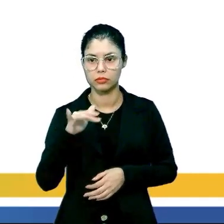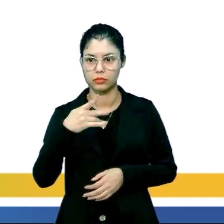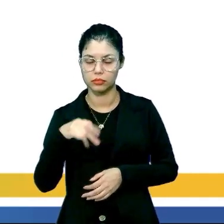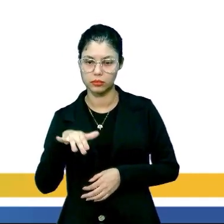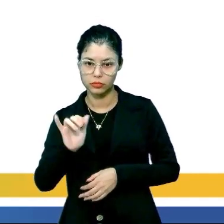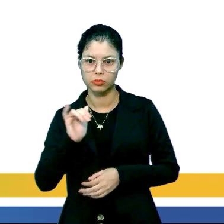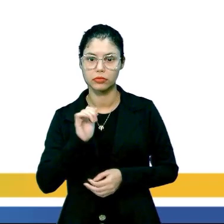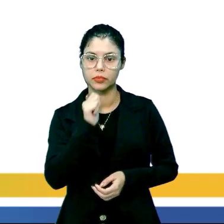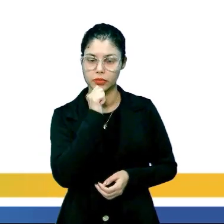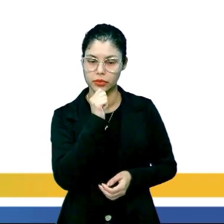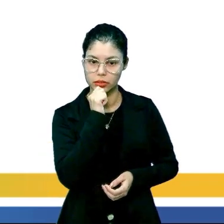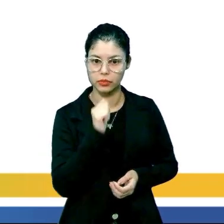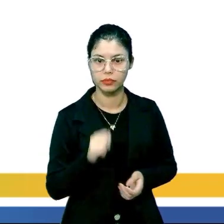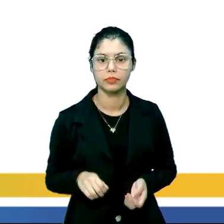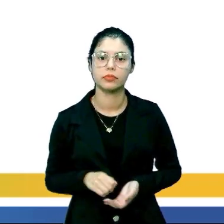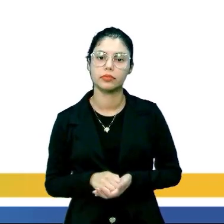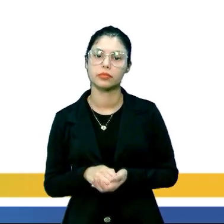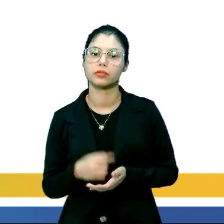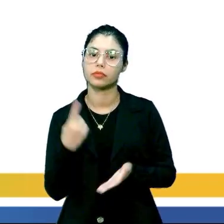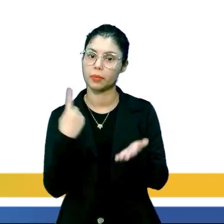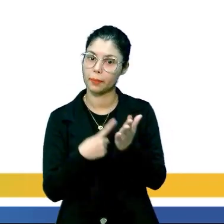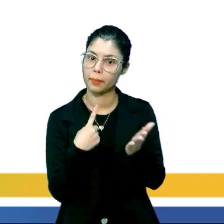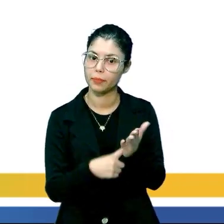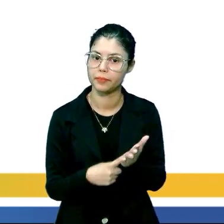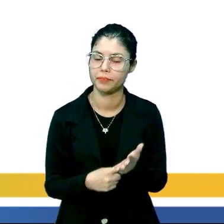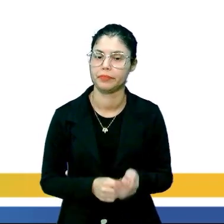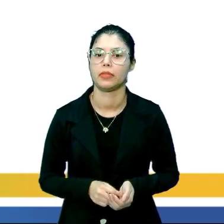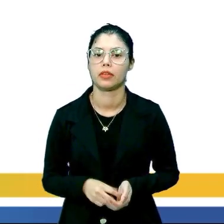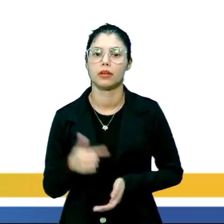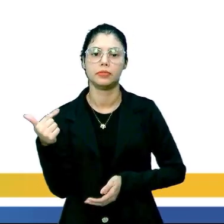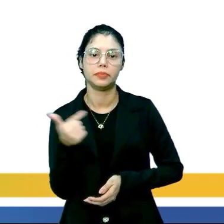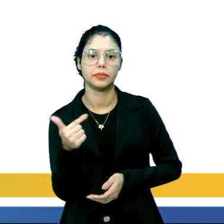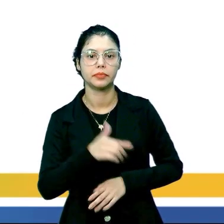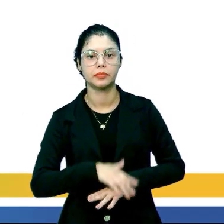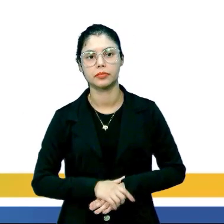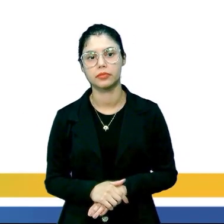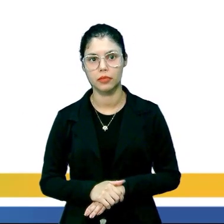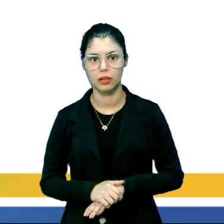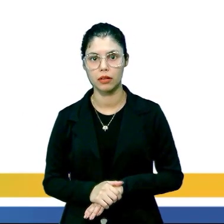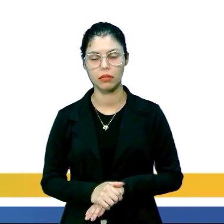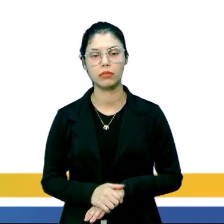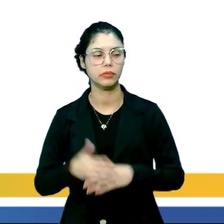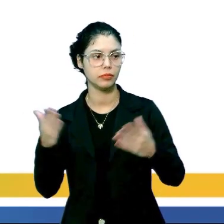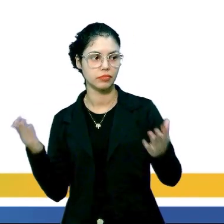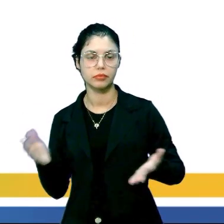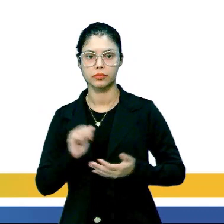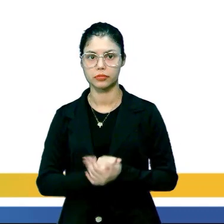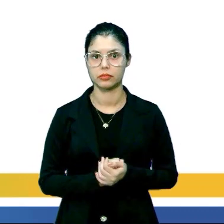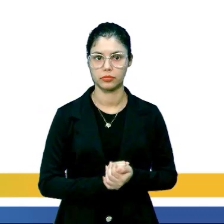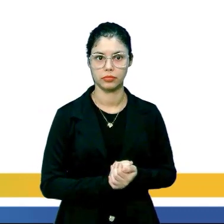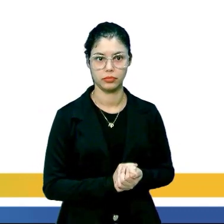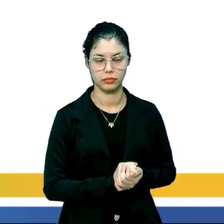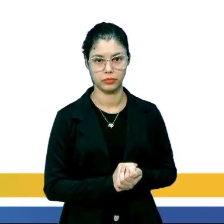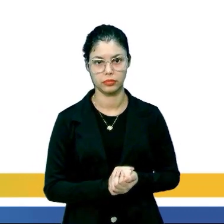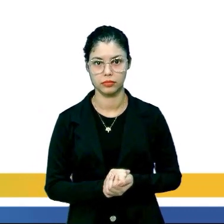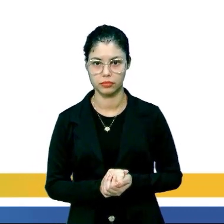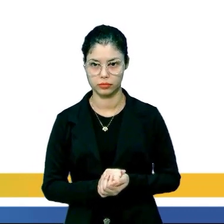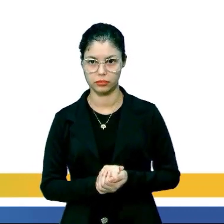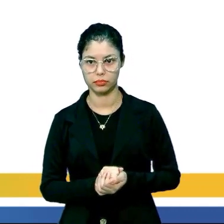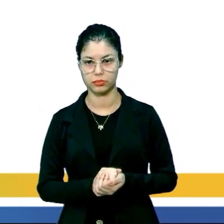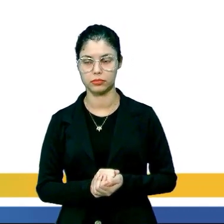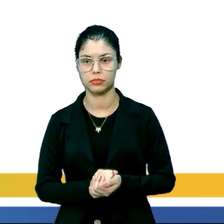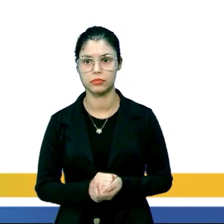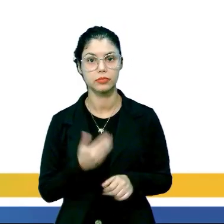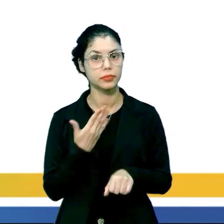placa de Peer, tá? Que são considerados aí secundários. Então lá, vamos para as questões, para a